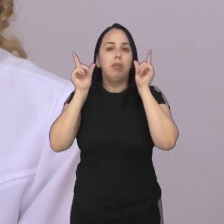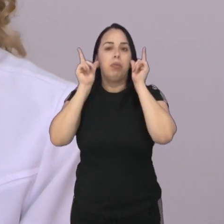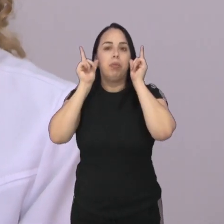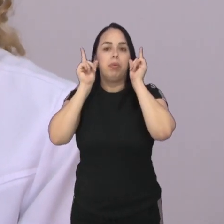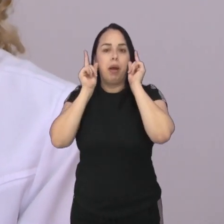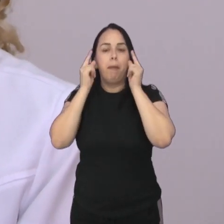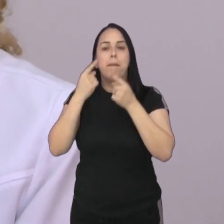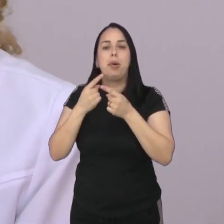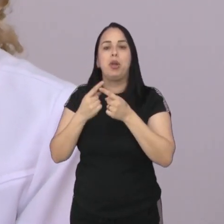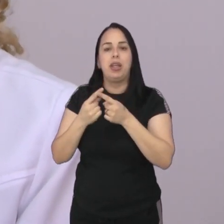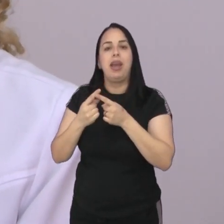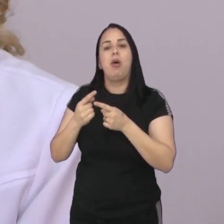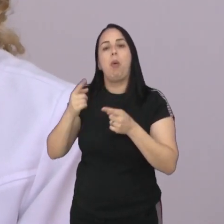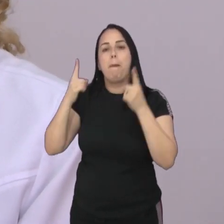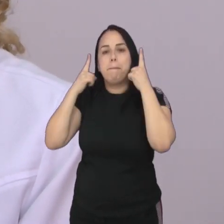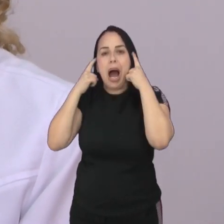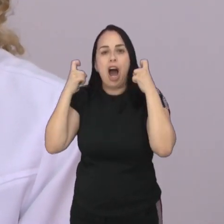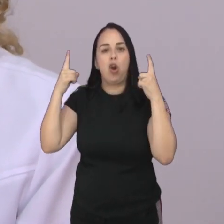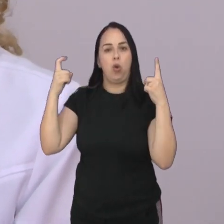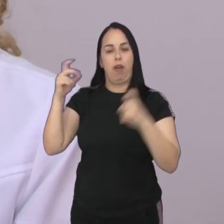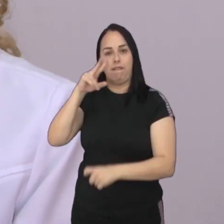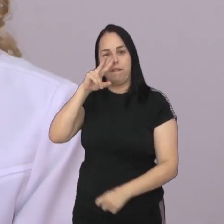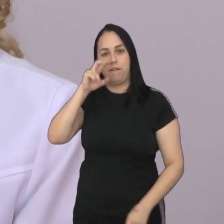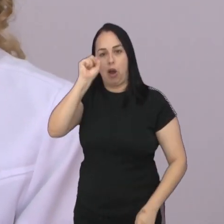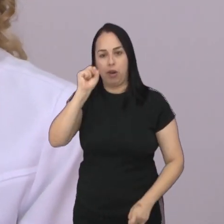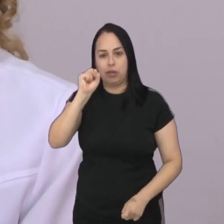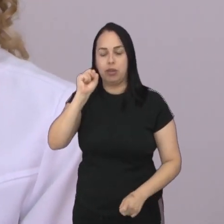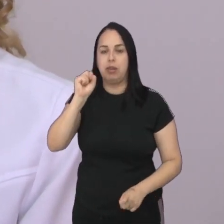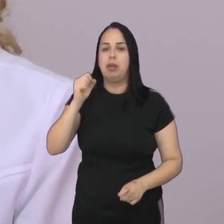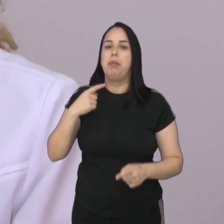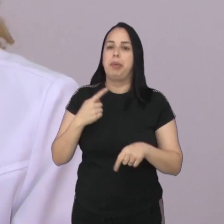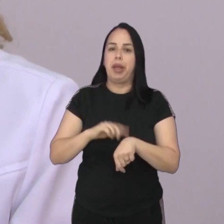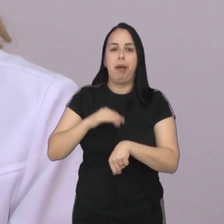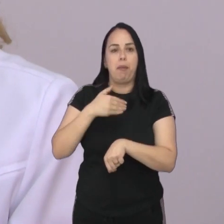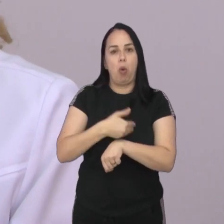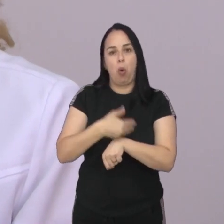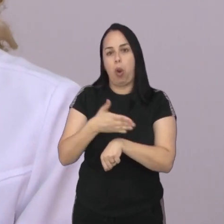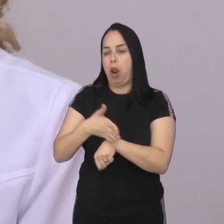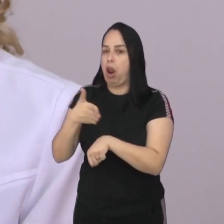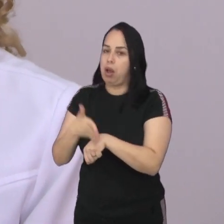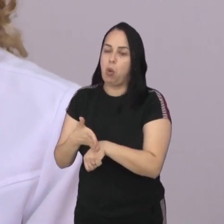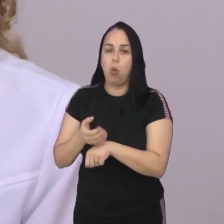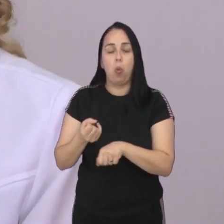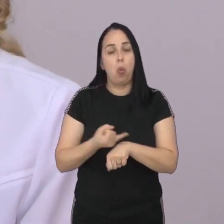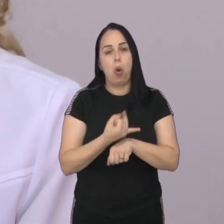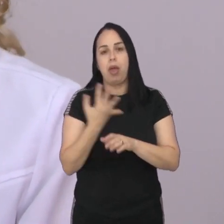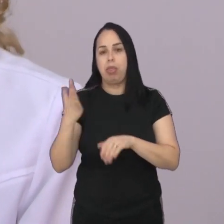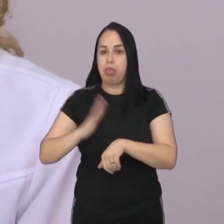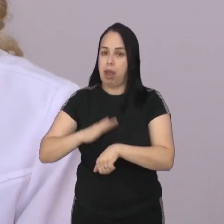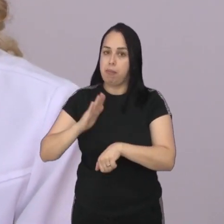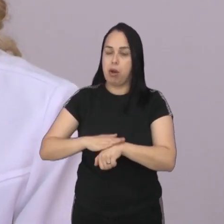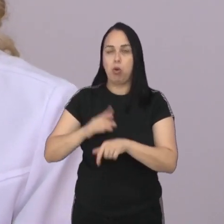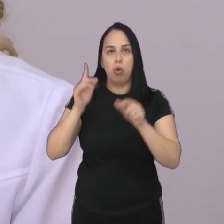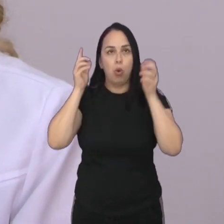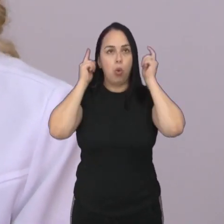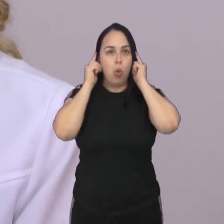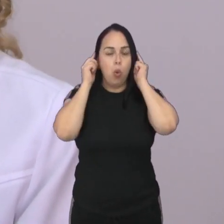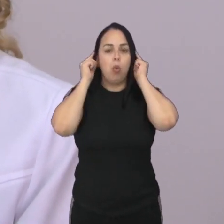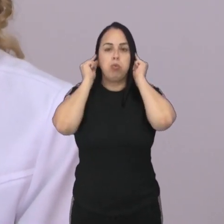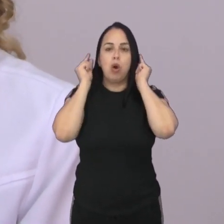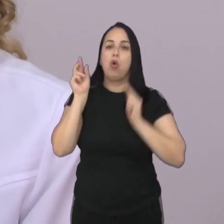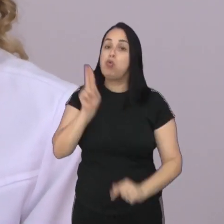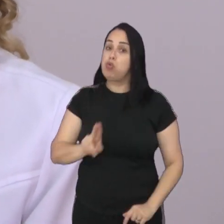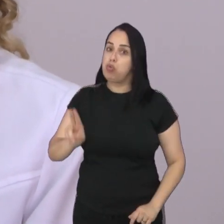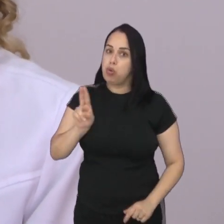doença que é a perda auditiva induzida pelo ruído, que ela é dependente do tempo de exposição, ou seja, quantas horas por dia aquela pessoa